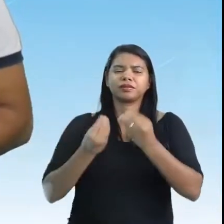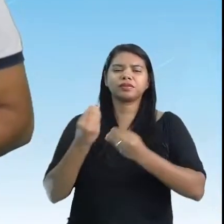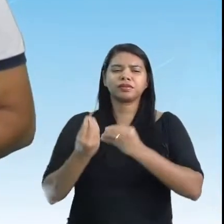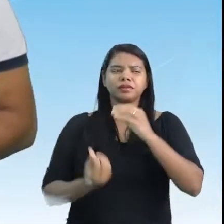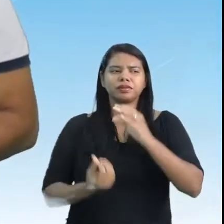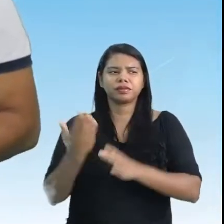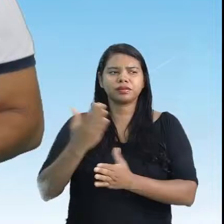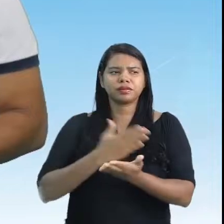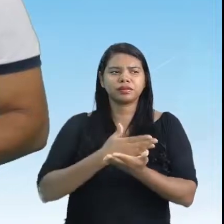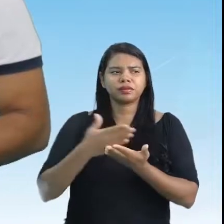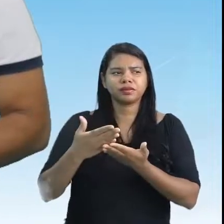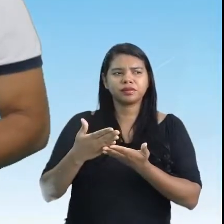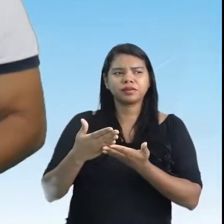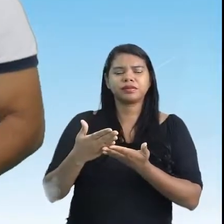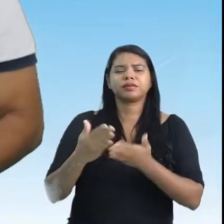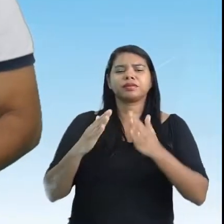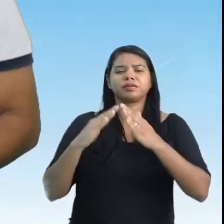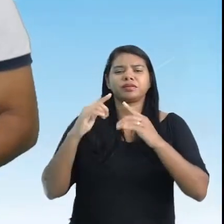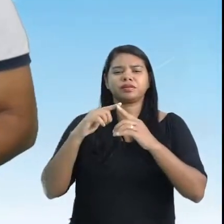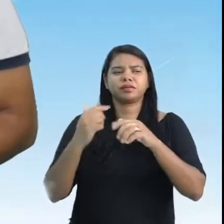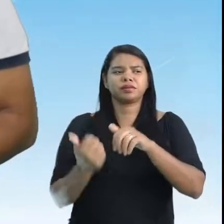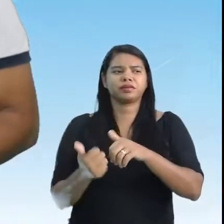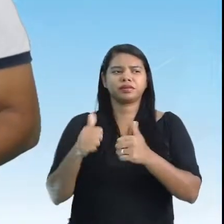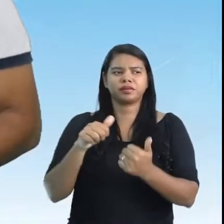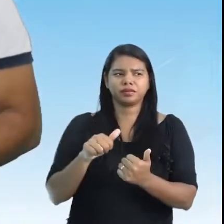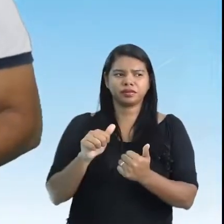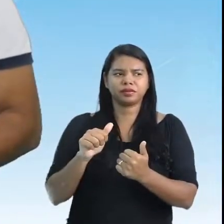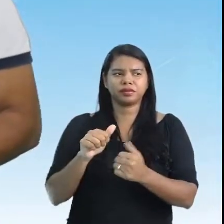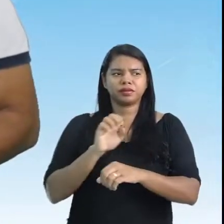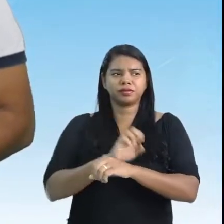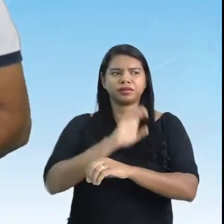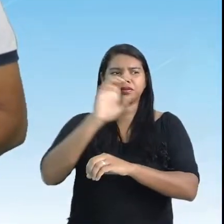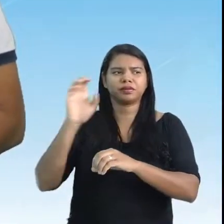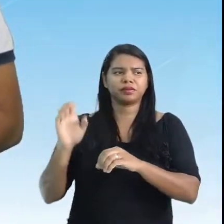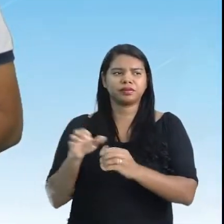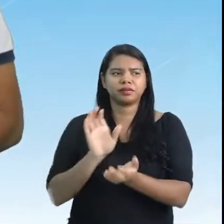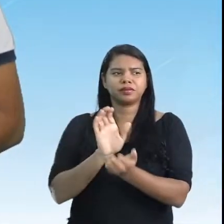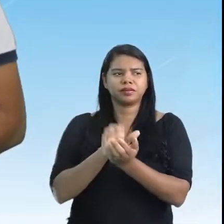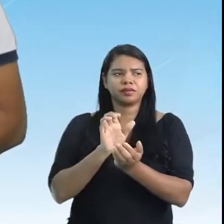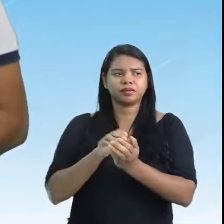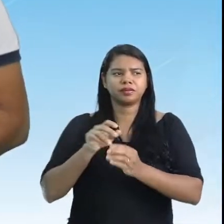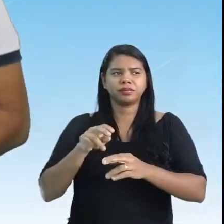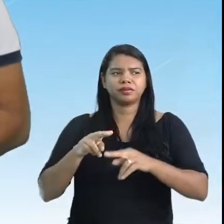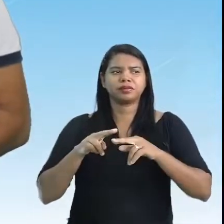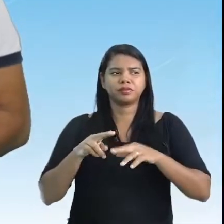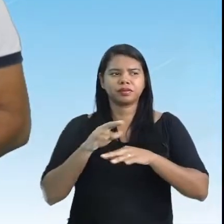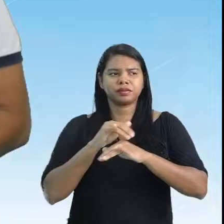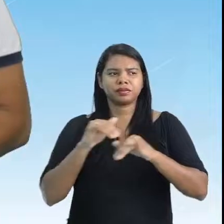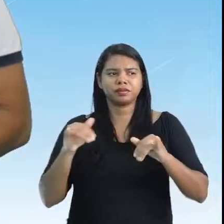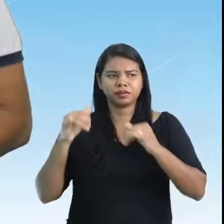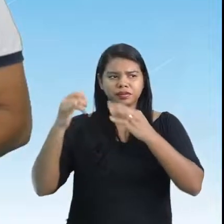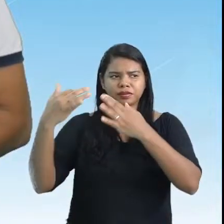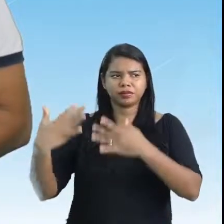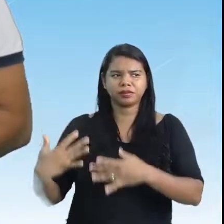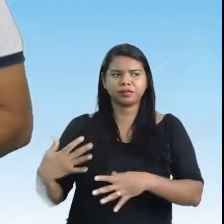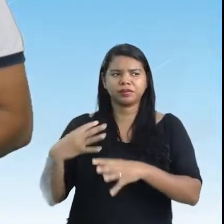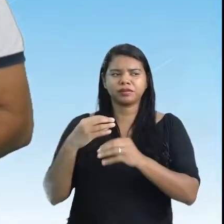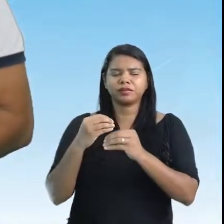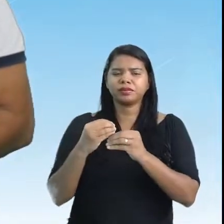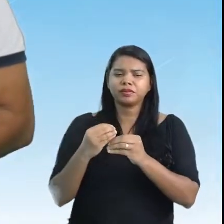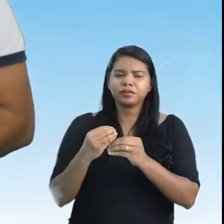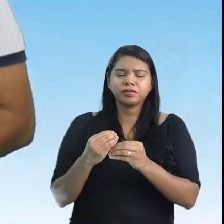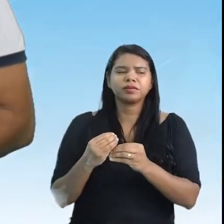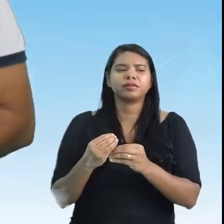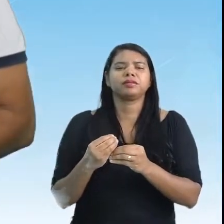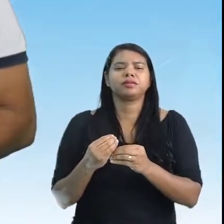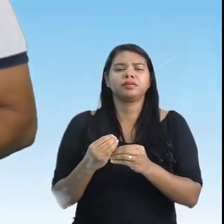da história das igrejas batistas em nosso estado. É por isso que nós falamos aqui justamente essa questão de